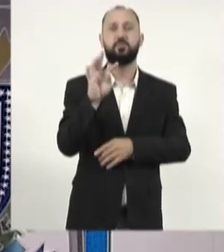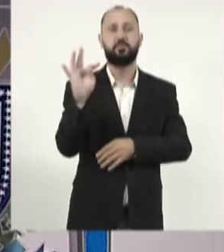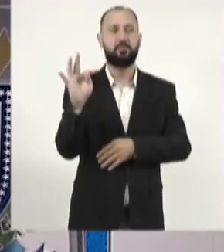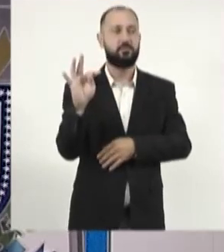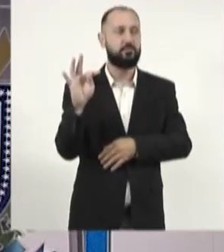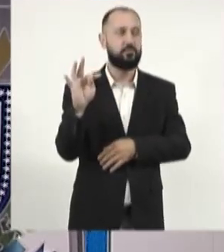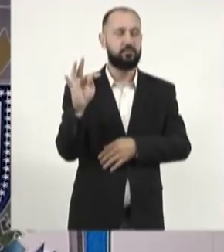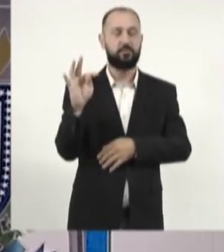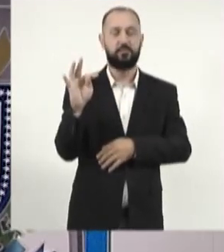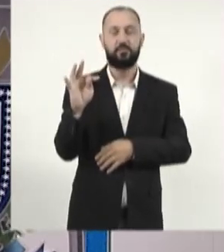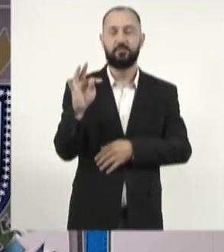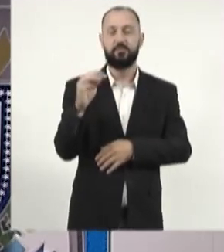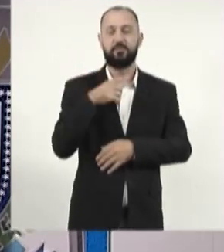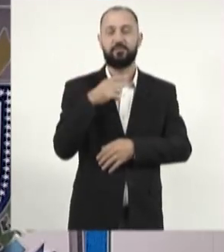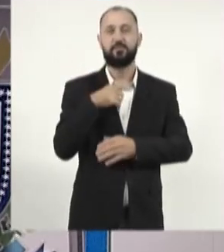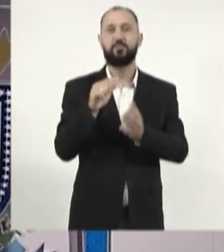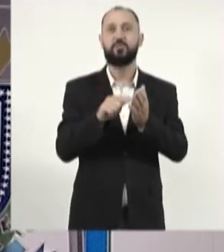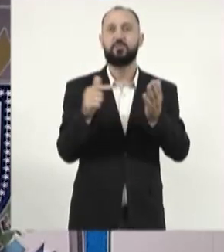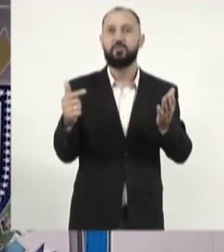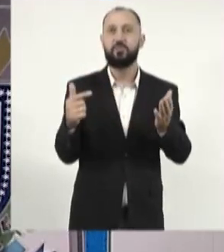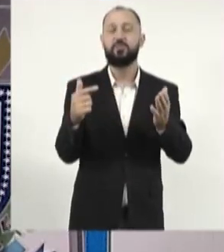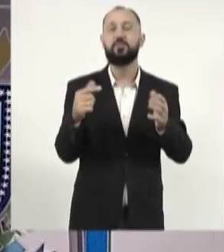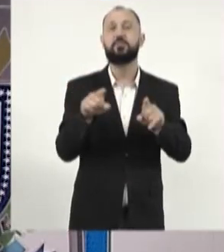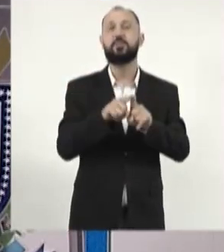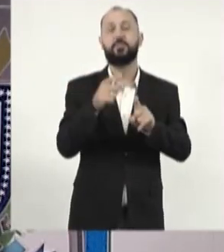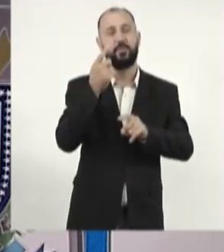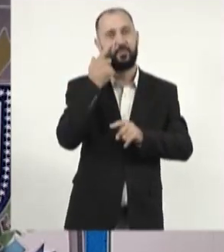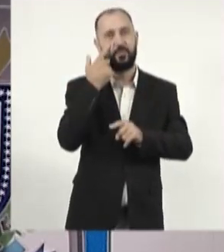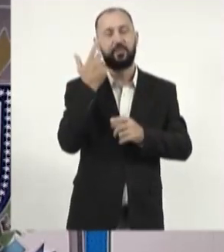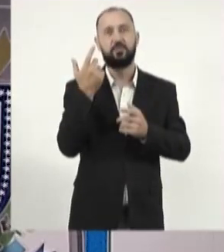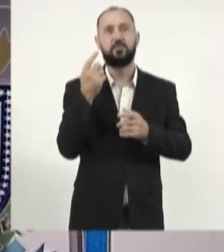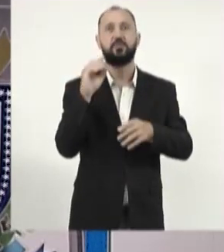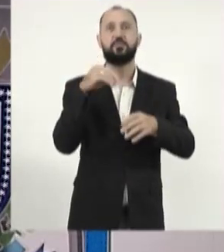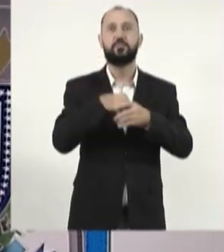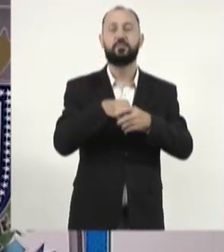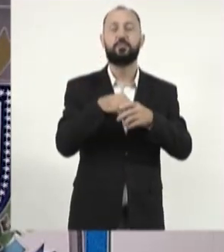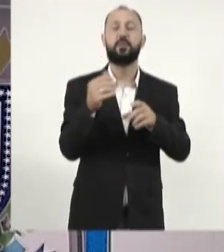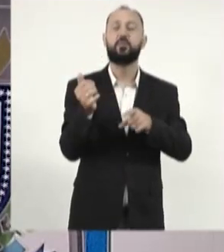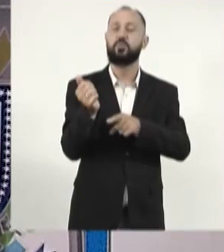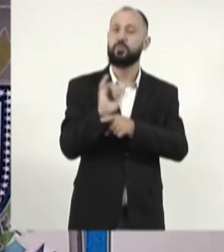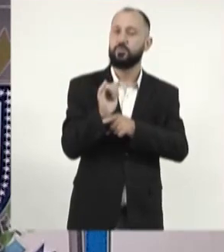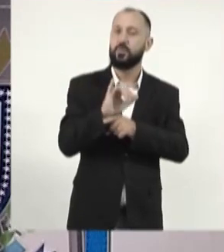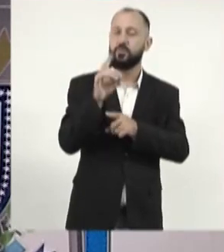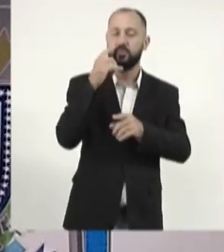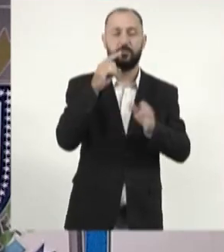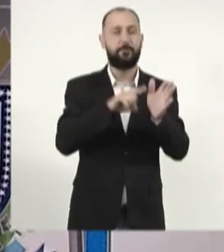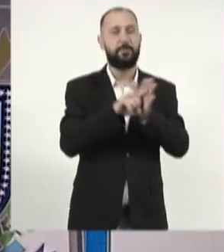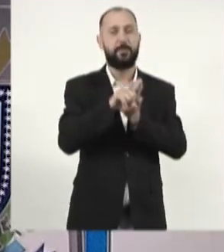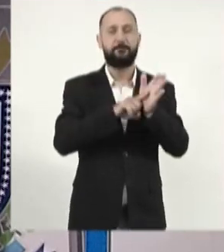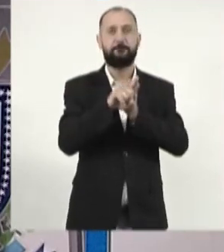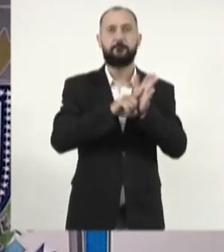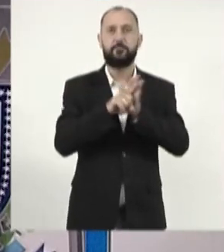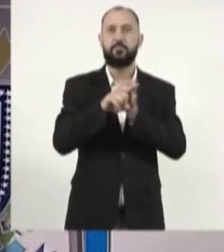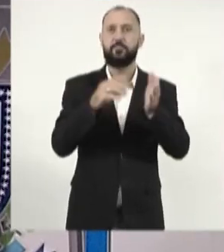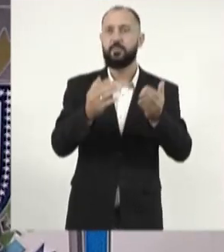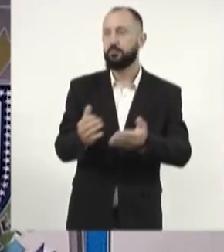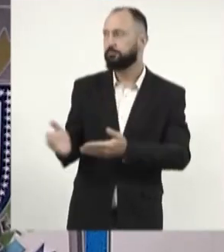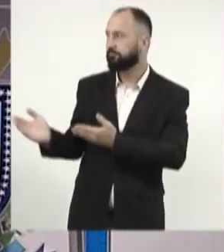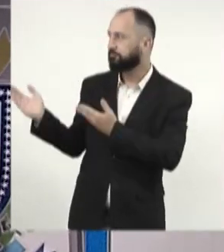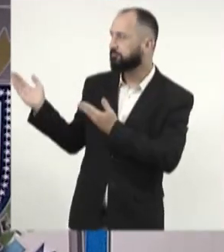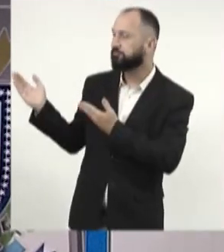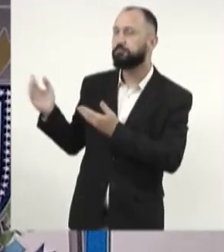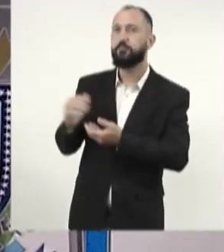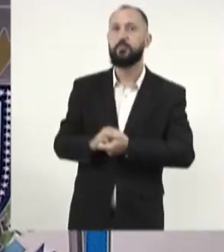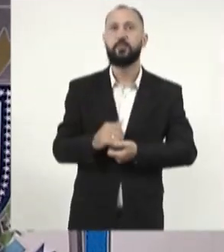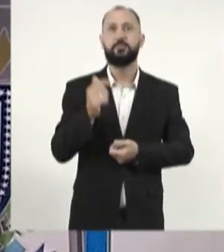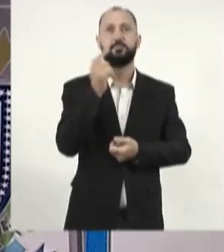João Henrique, mas durante o Jornal Parlamentar você também revê essa fala e também no nosso canal do YouTube. É só você pesquisar por Assembleia Legislativa de MS,